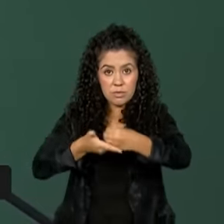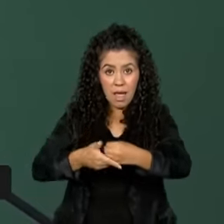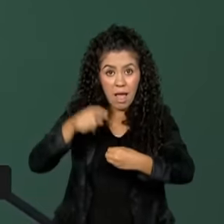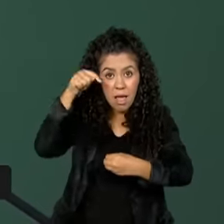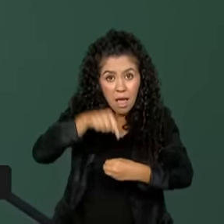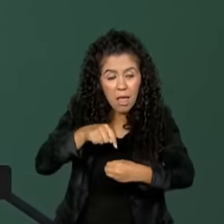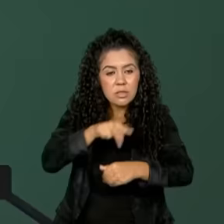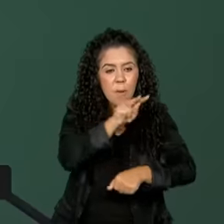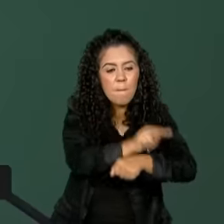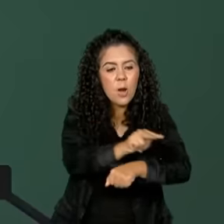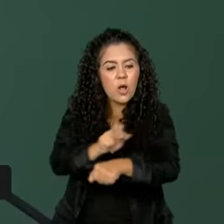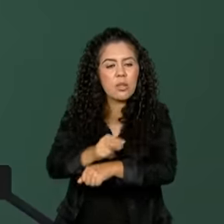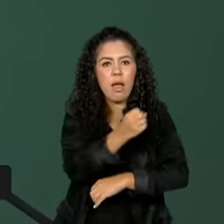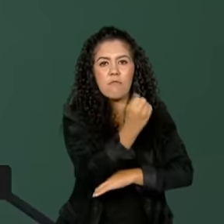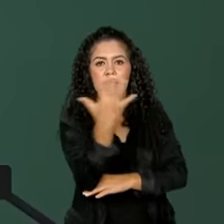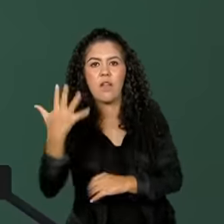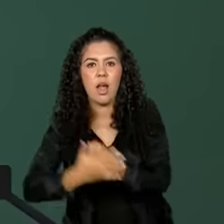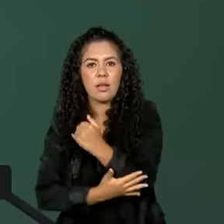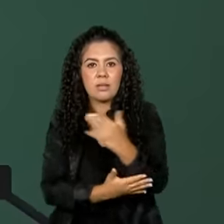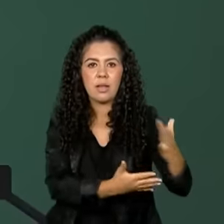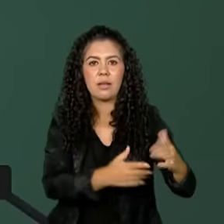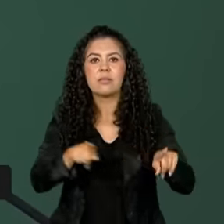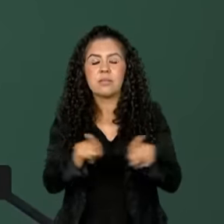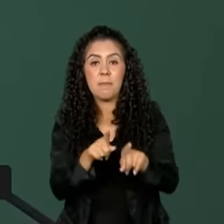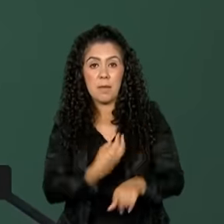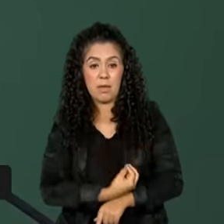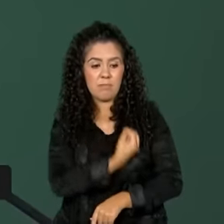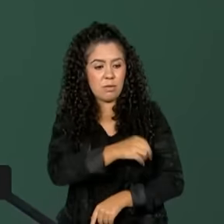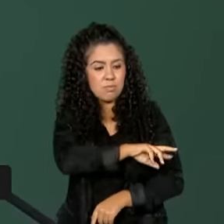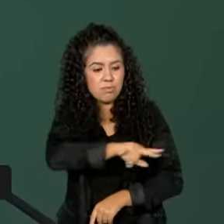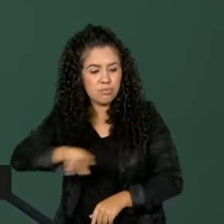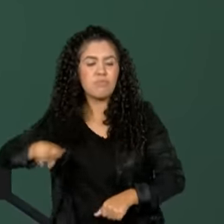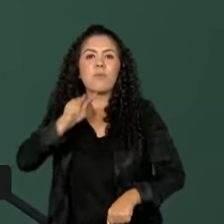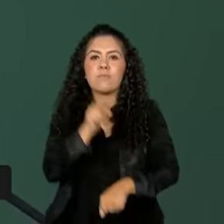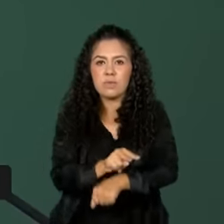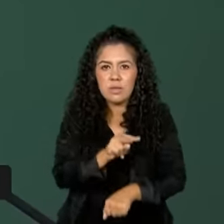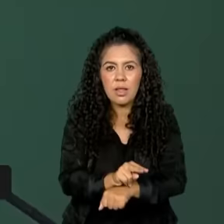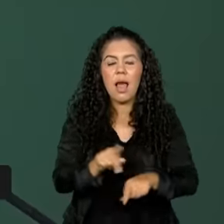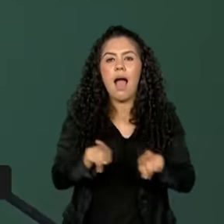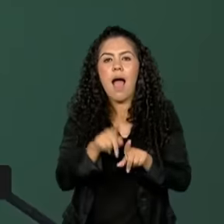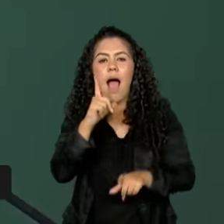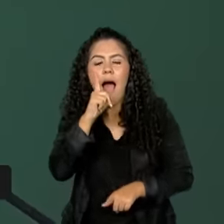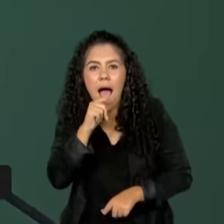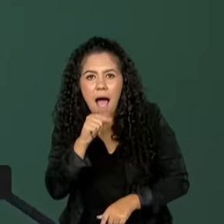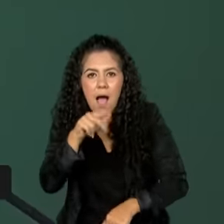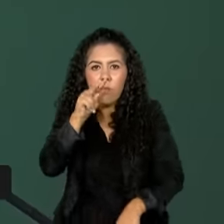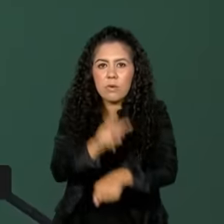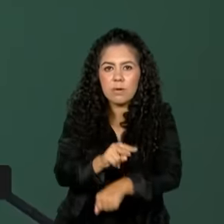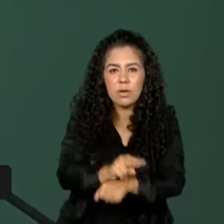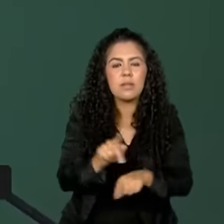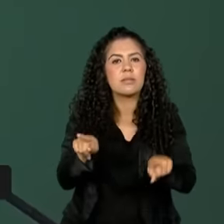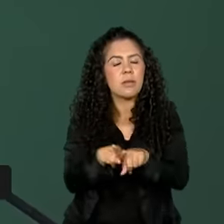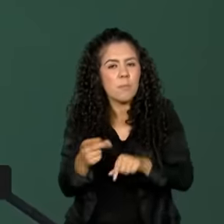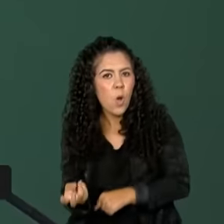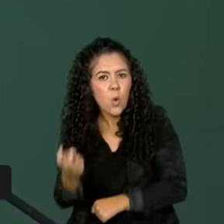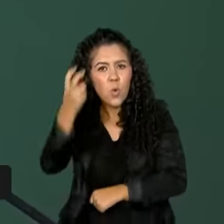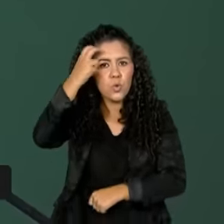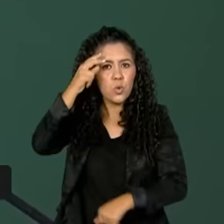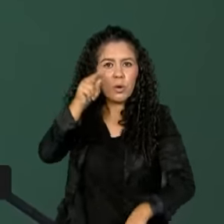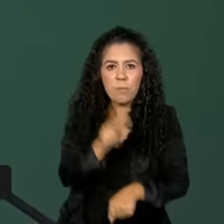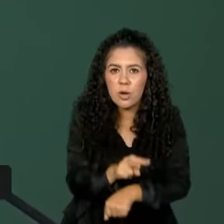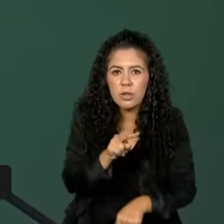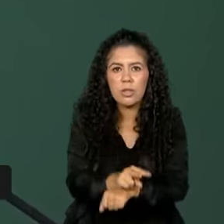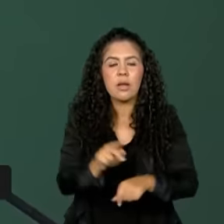floresta está protegendo biodiversidade, está protegendo água, está protegendo cultura, está protegendo